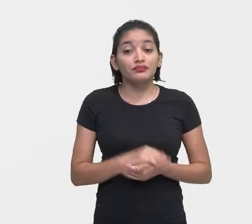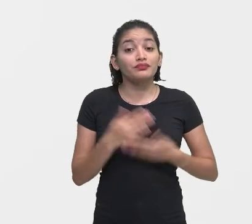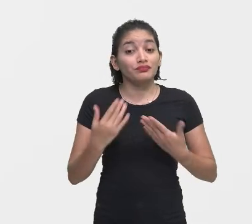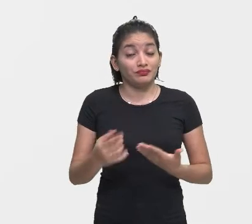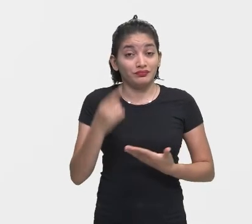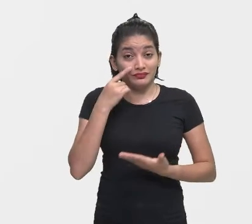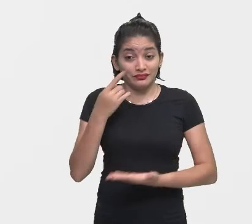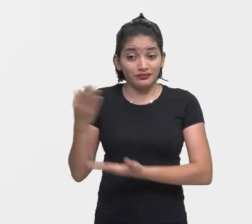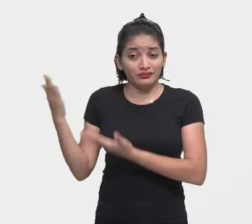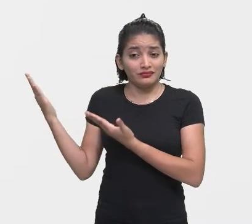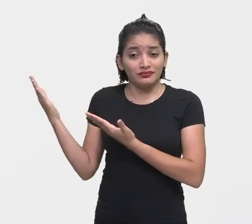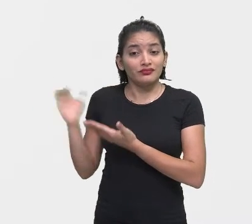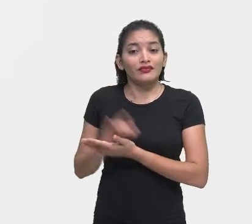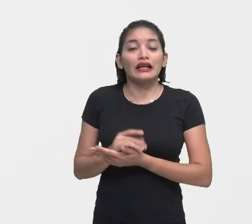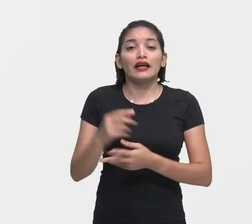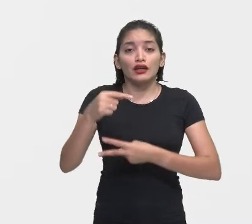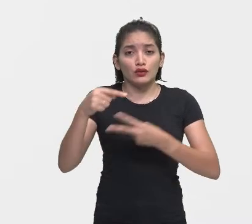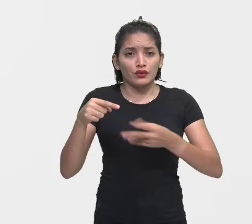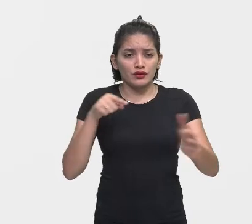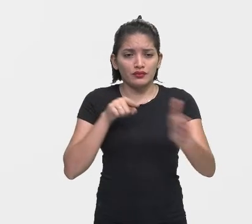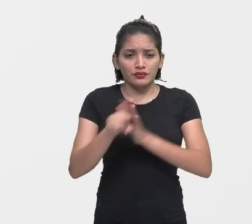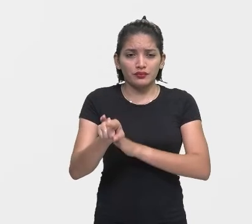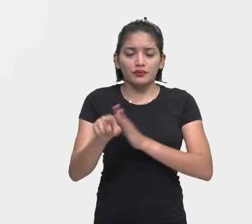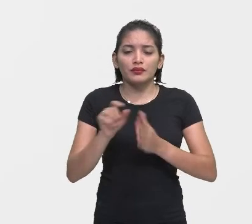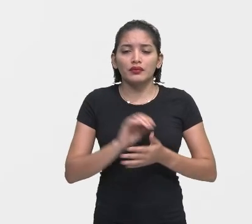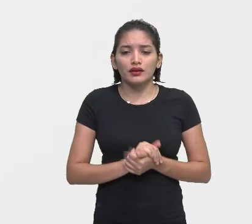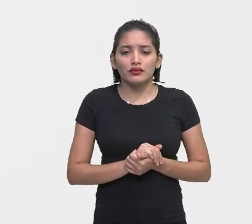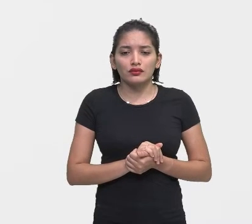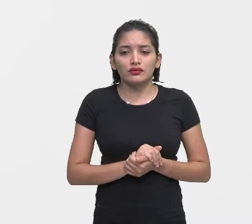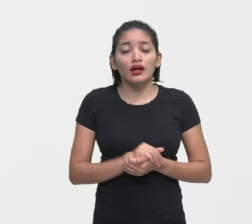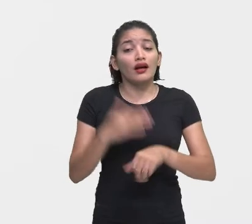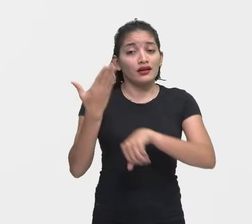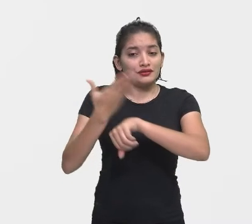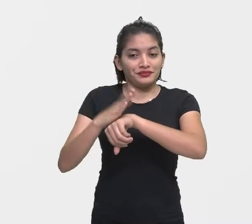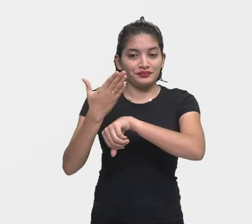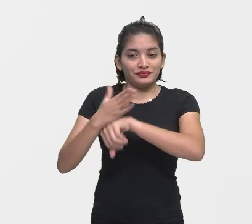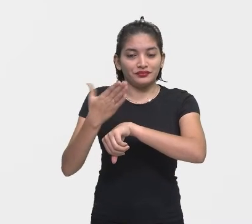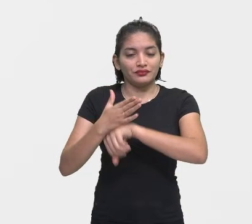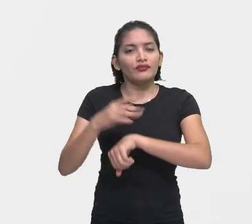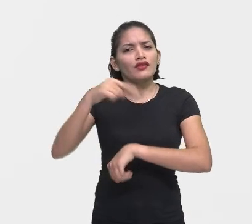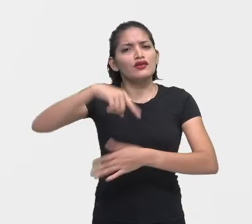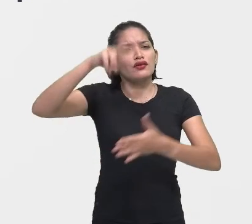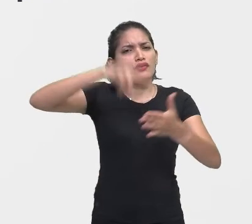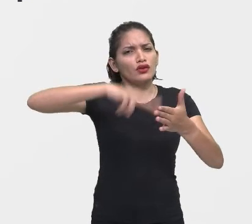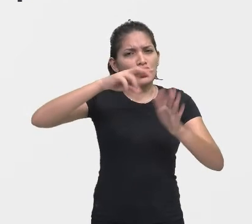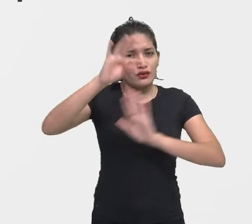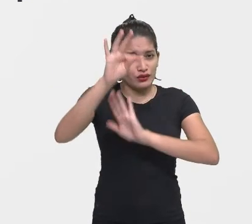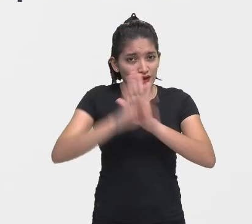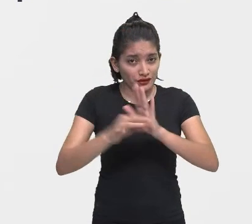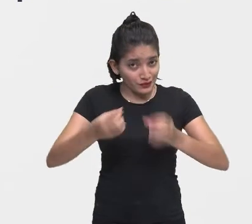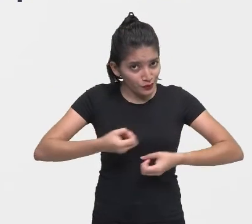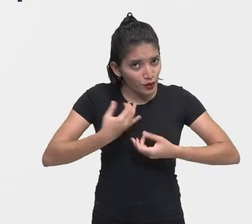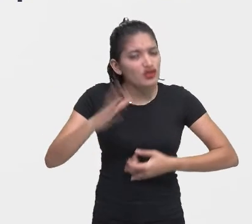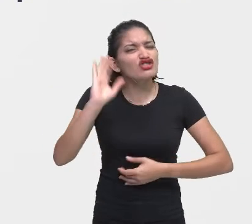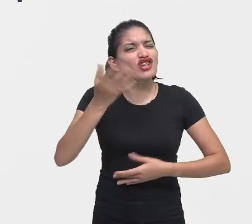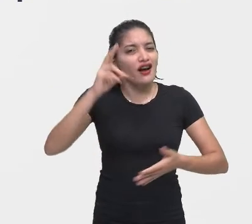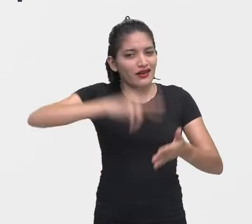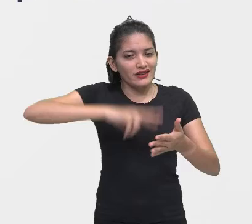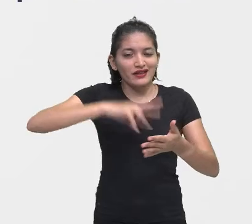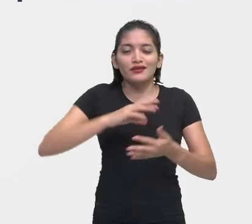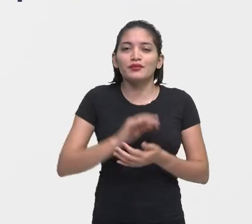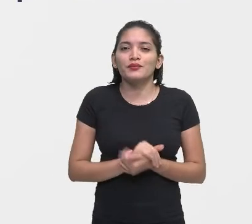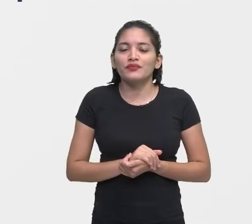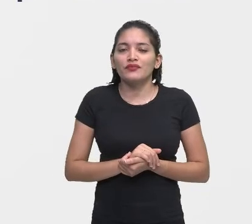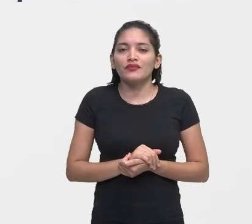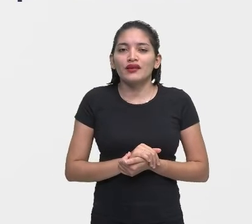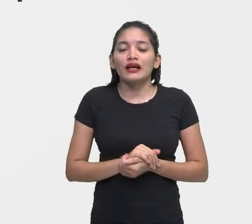Olha aí, gente, nós temos 2 questõezinhas, diretora. Exercícios, vamos lá. Você vai ler este poema que nós já lemos, e